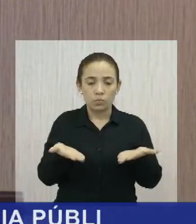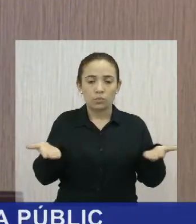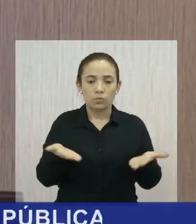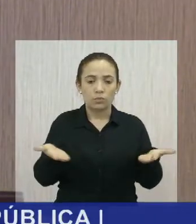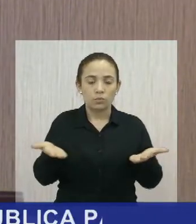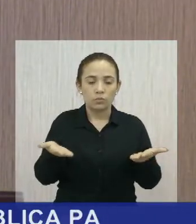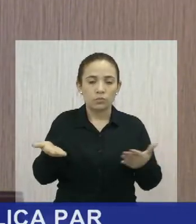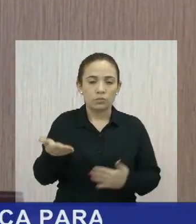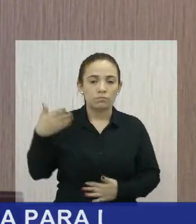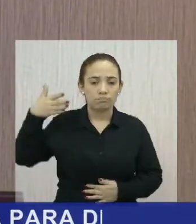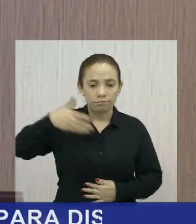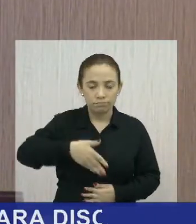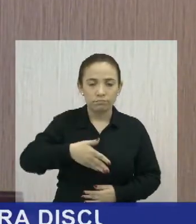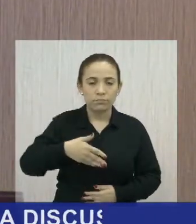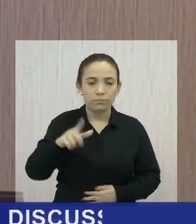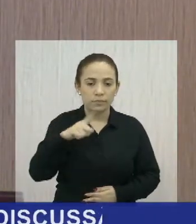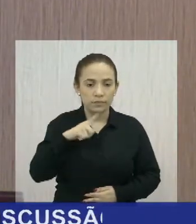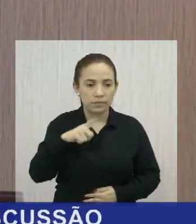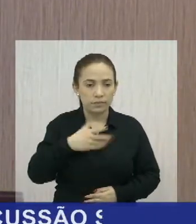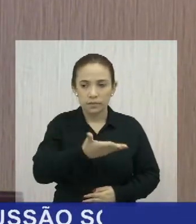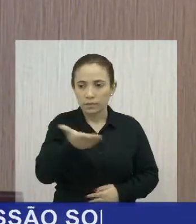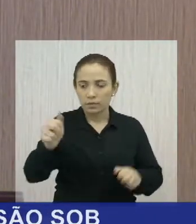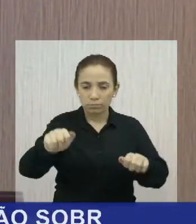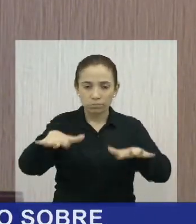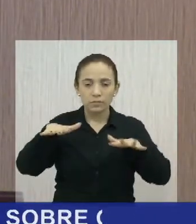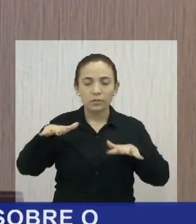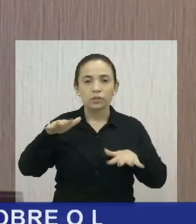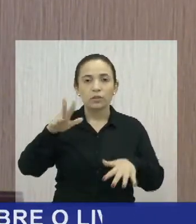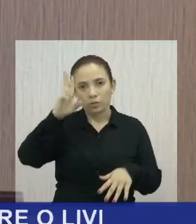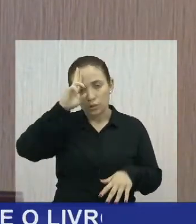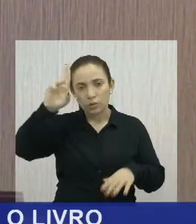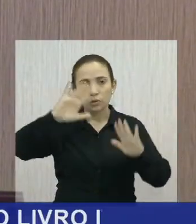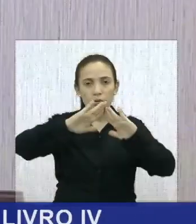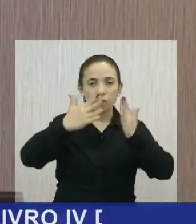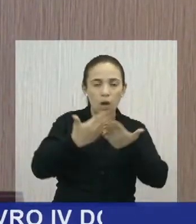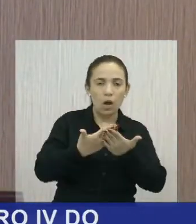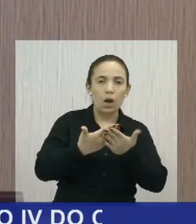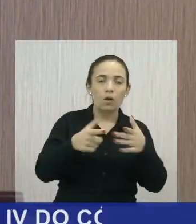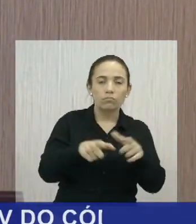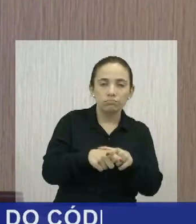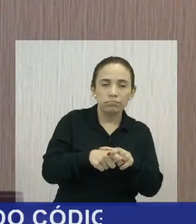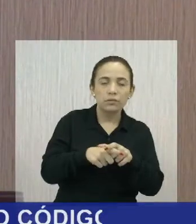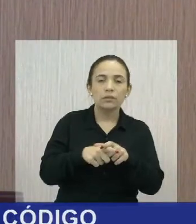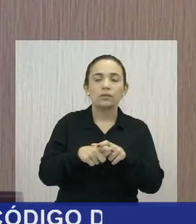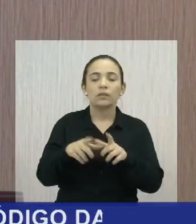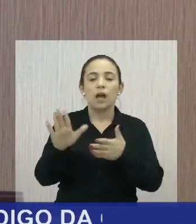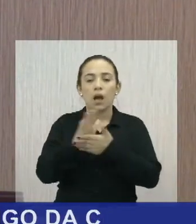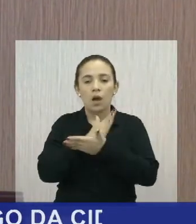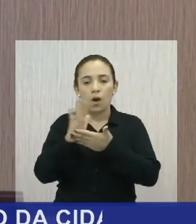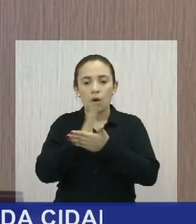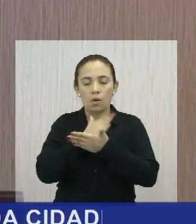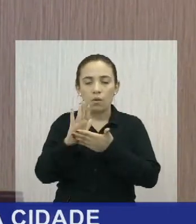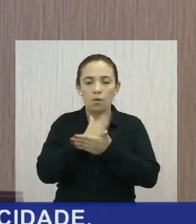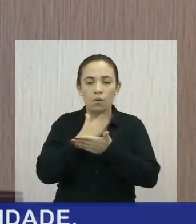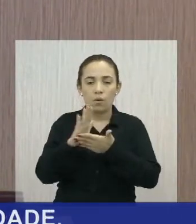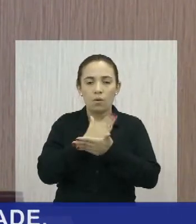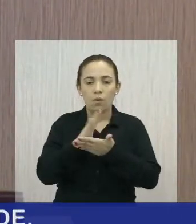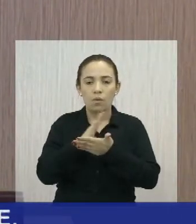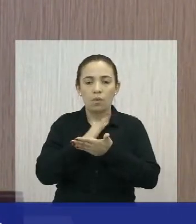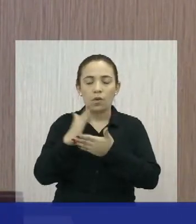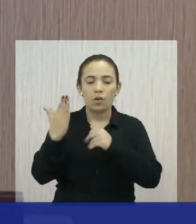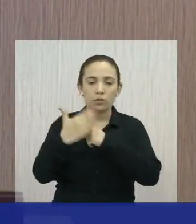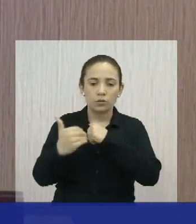e a gente recebe, enquanto educadores, gestores de escolas, pequenas escolas, a gente recebe alguns títulos: